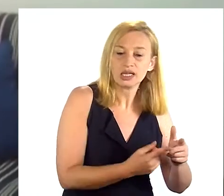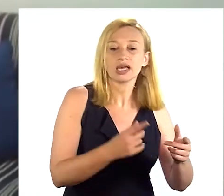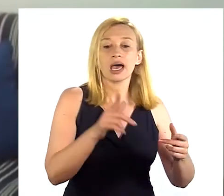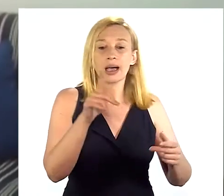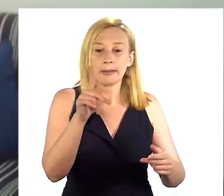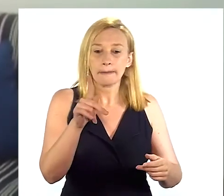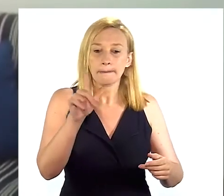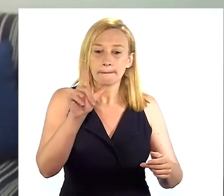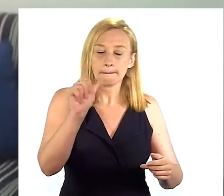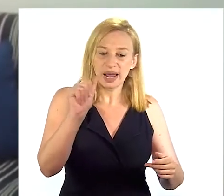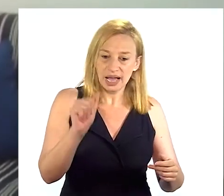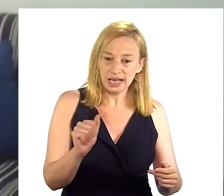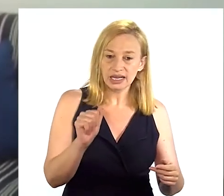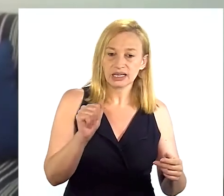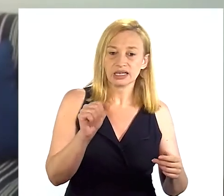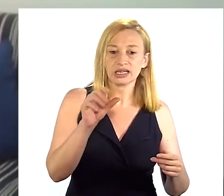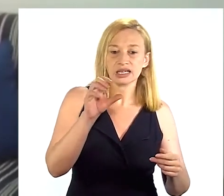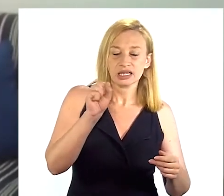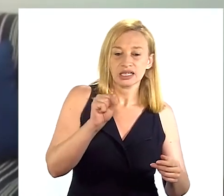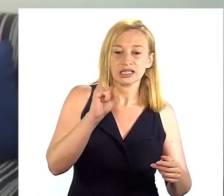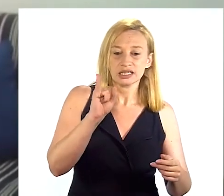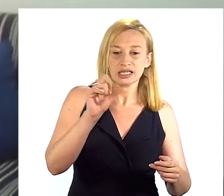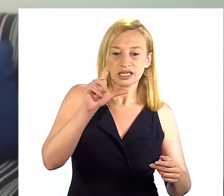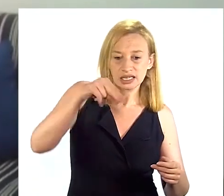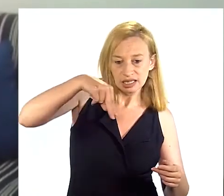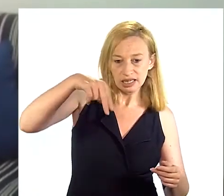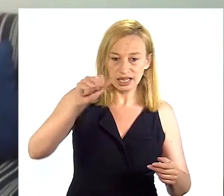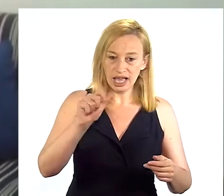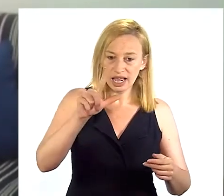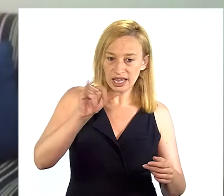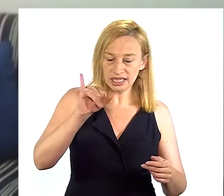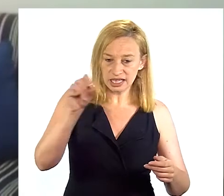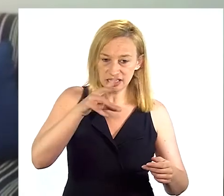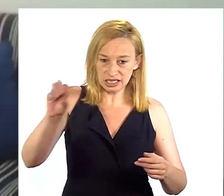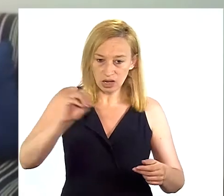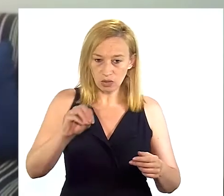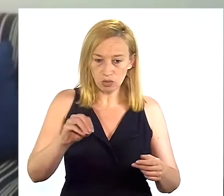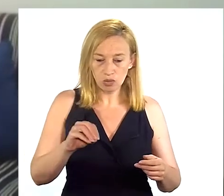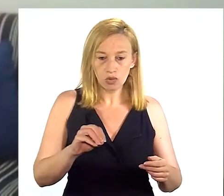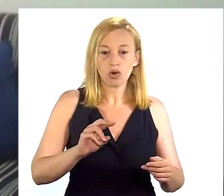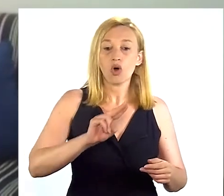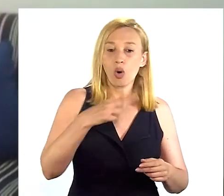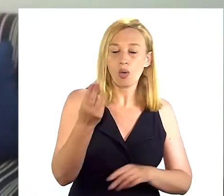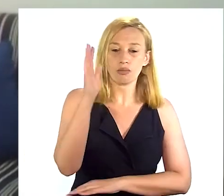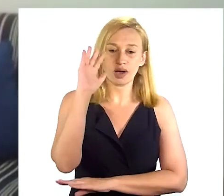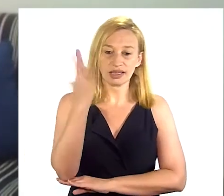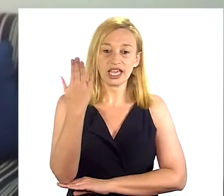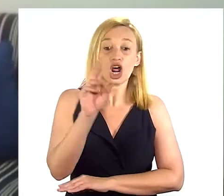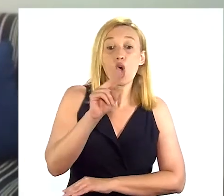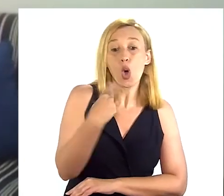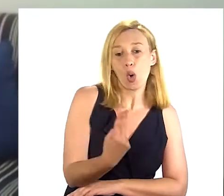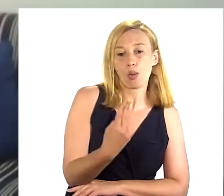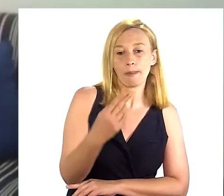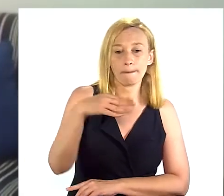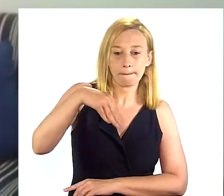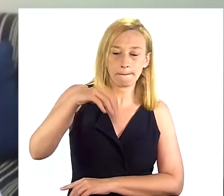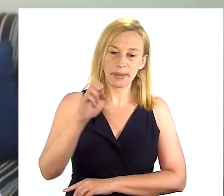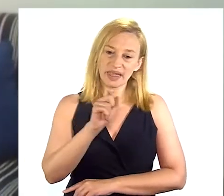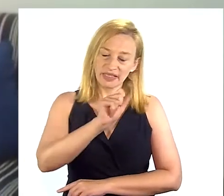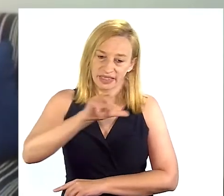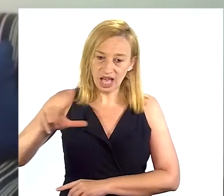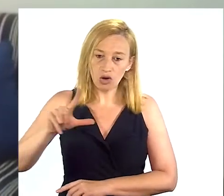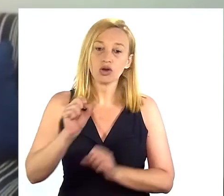refeita. As placas de sinalização ou tem como base uma madeira ou um